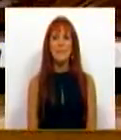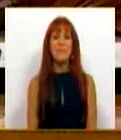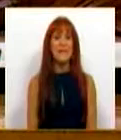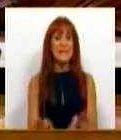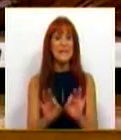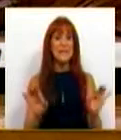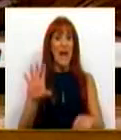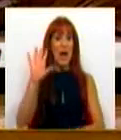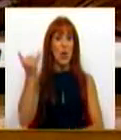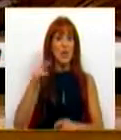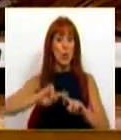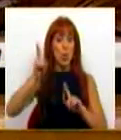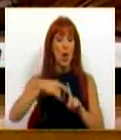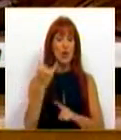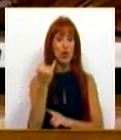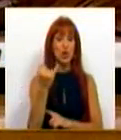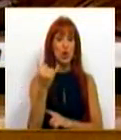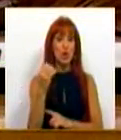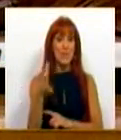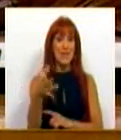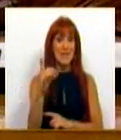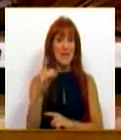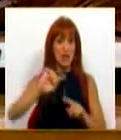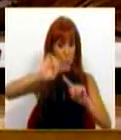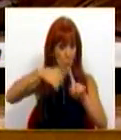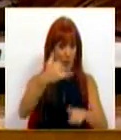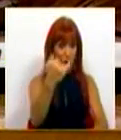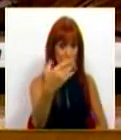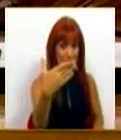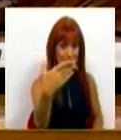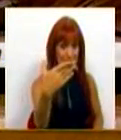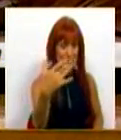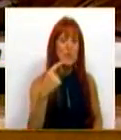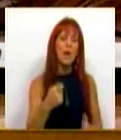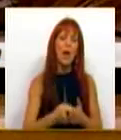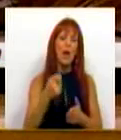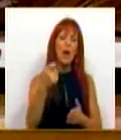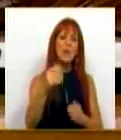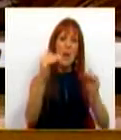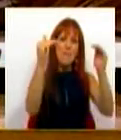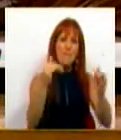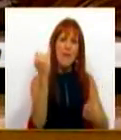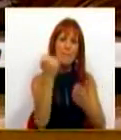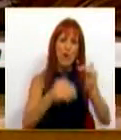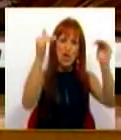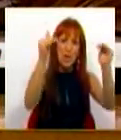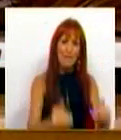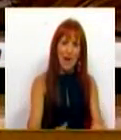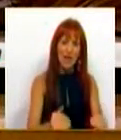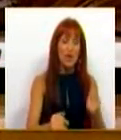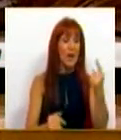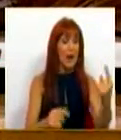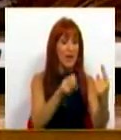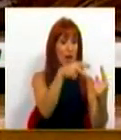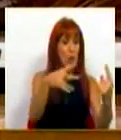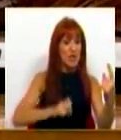Tal como sucedeu em 2016, em 2017, pagamos menos impostos por cada